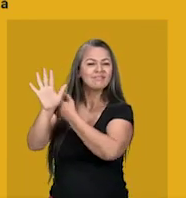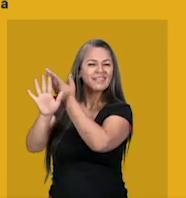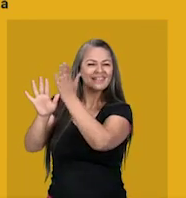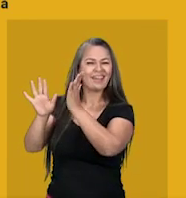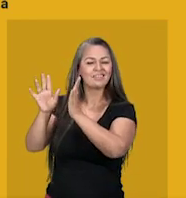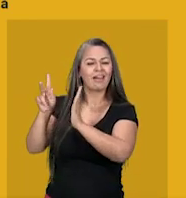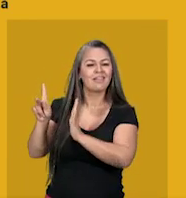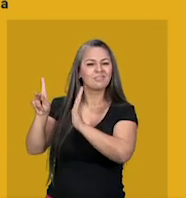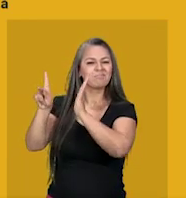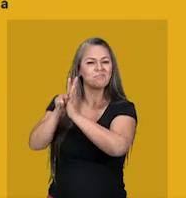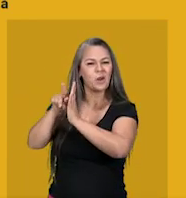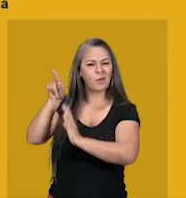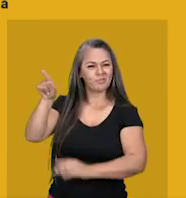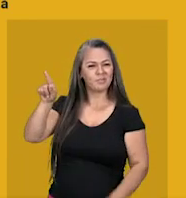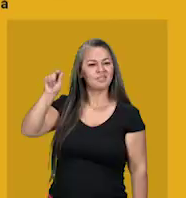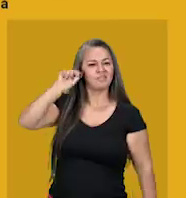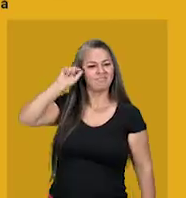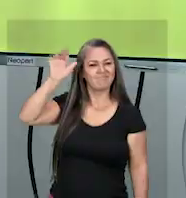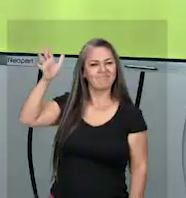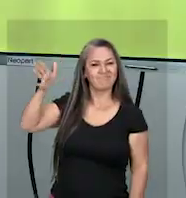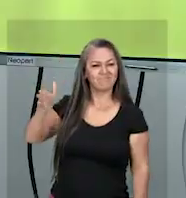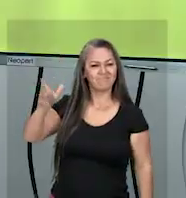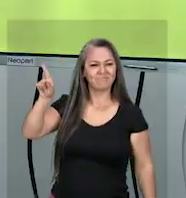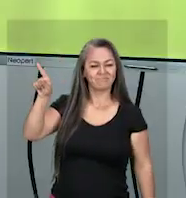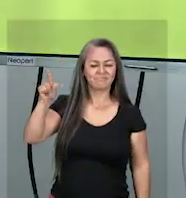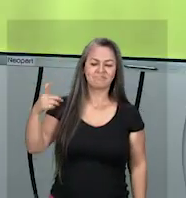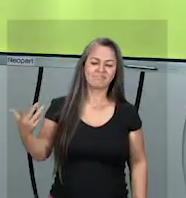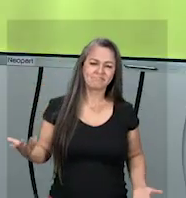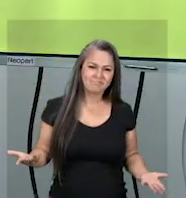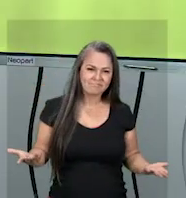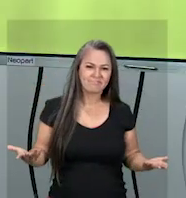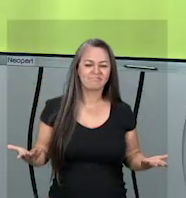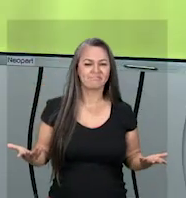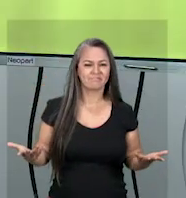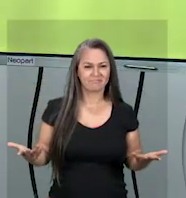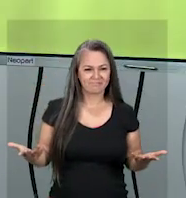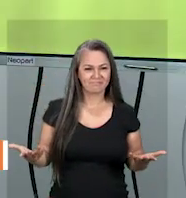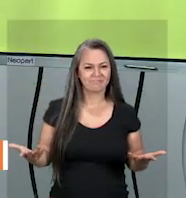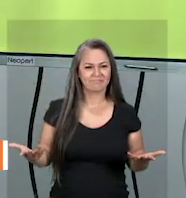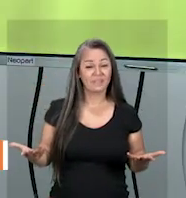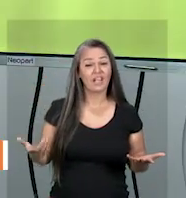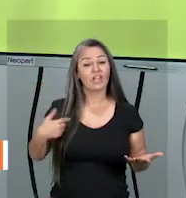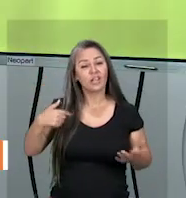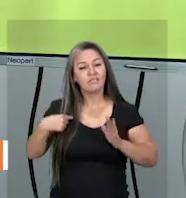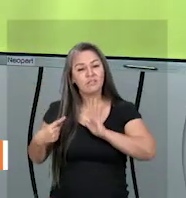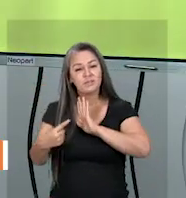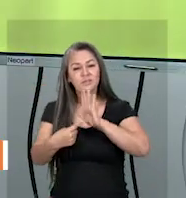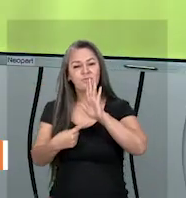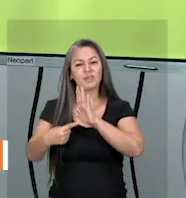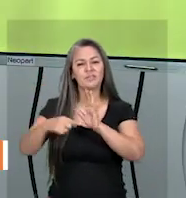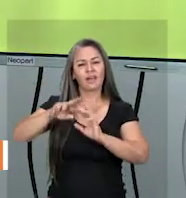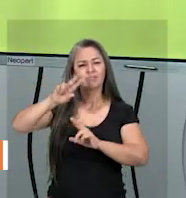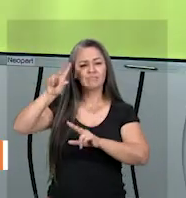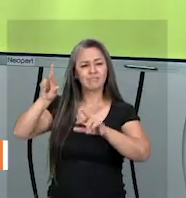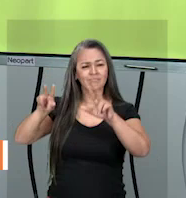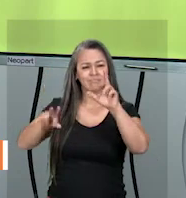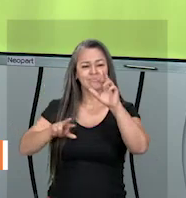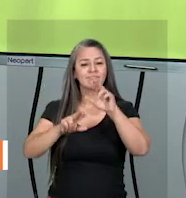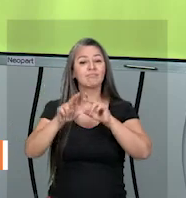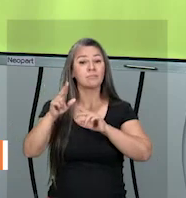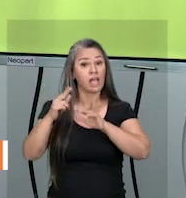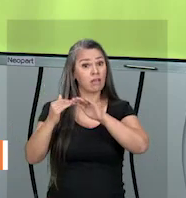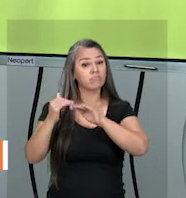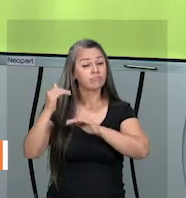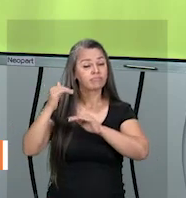que caracterizam o espaço geográfico do continente africano. Então, nós vamos trazer essa diversidade de situações em relação a esse